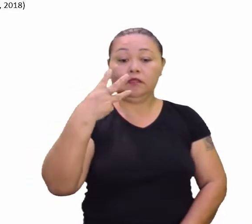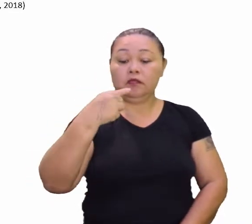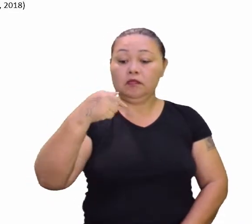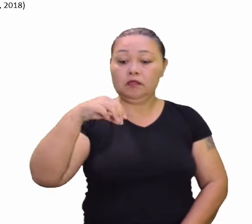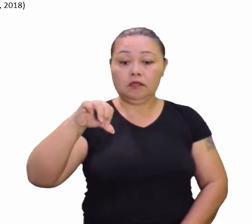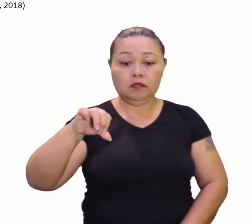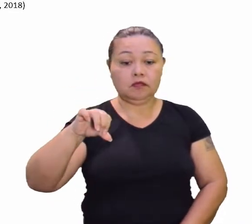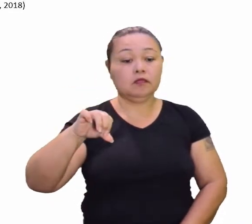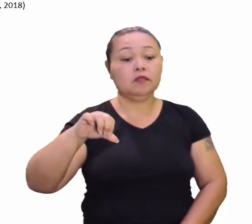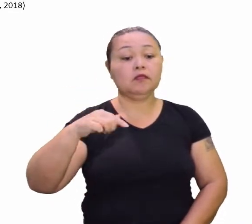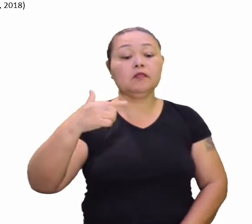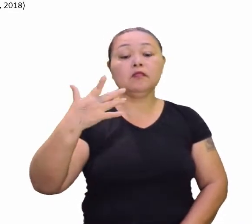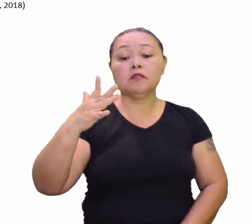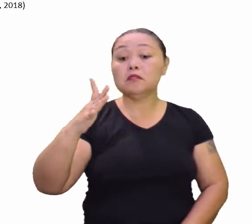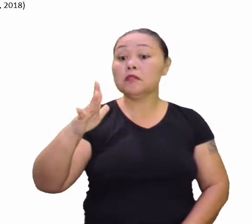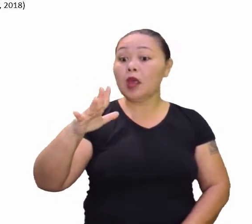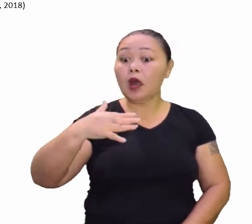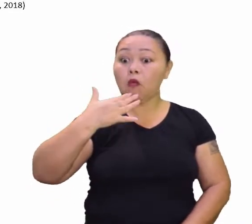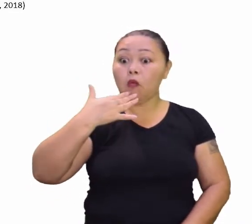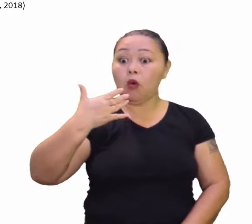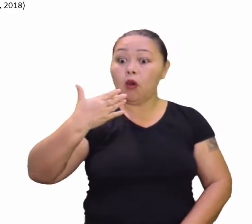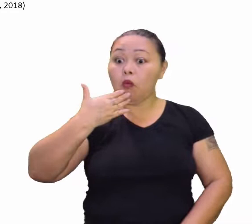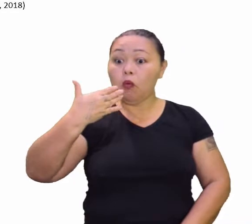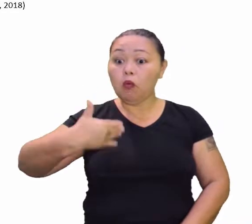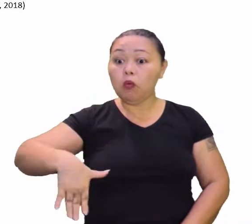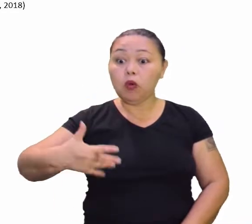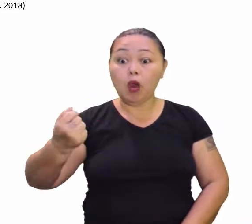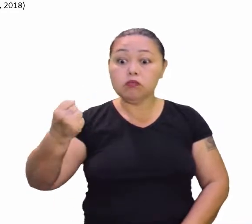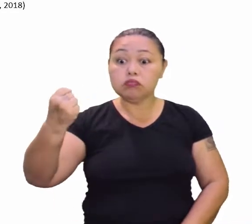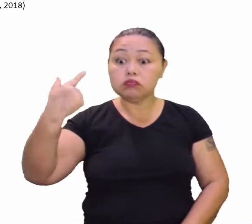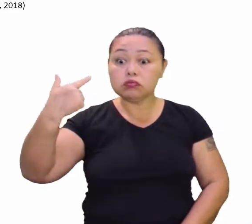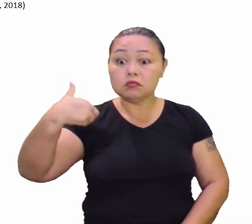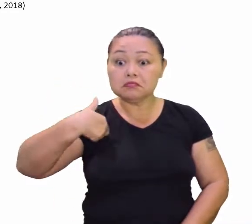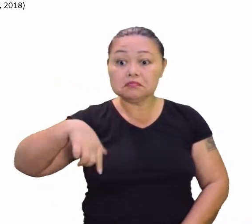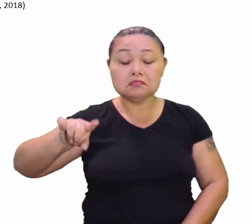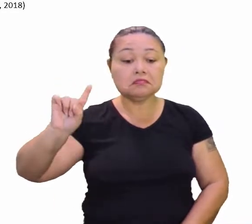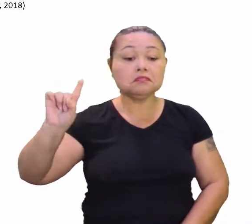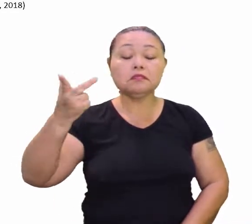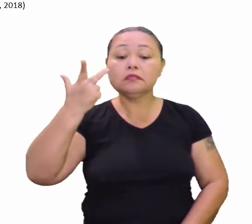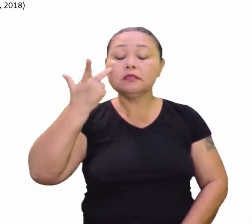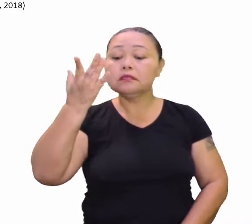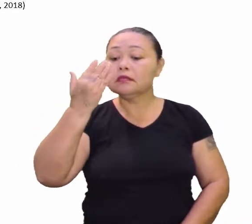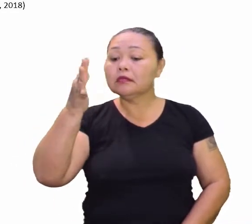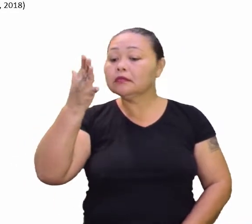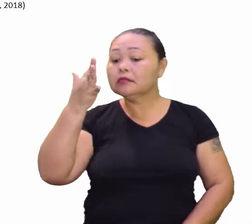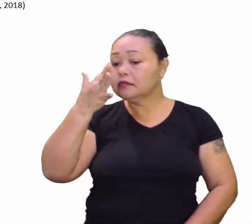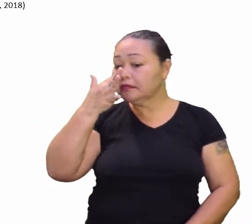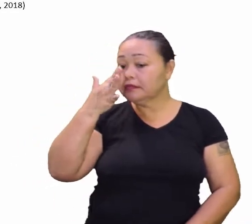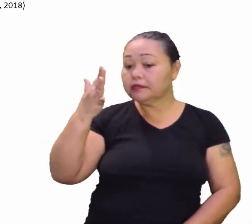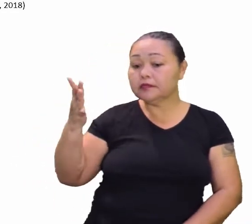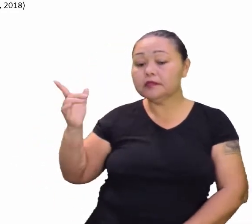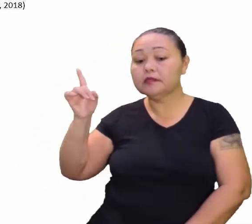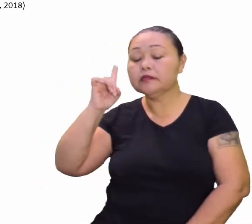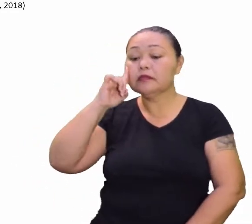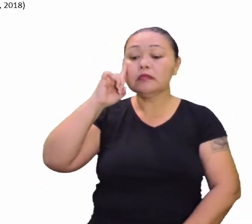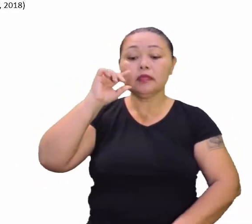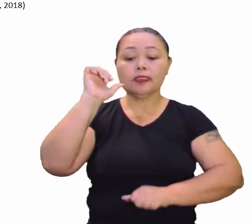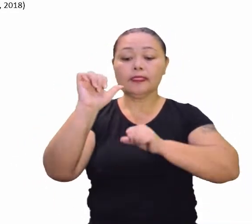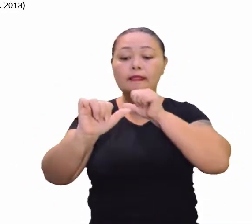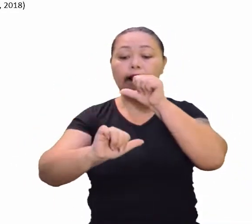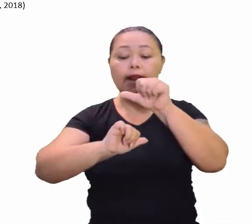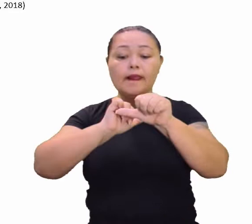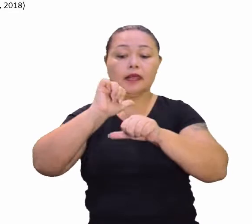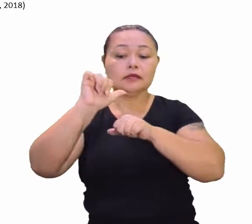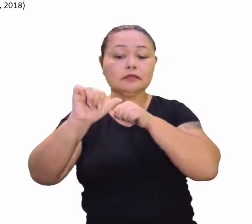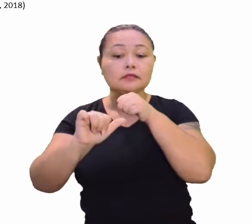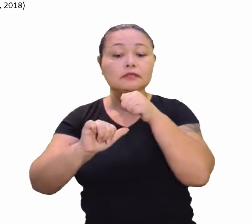1.379.000. Certo? Então, é um absurdo, né? Um absurdo. E, assim, a gente observa, professor Jorge, essa grande transformação,